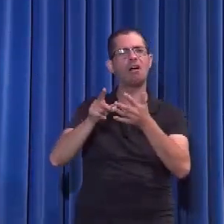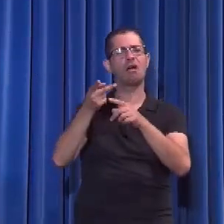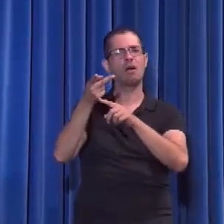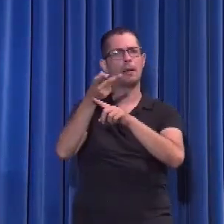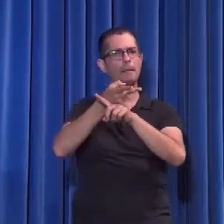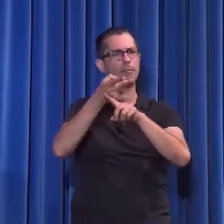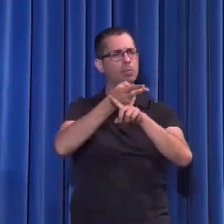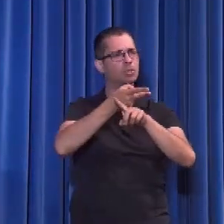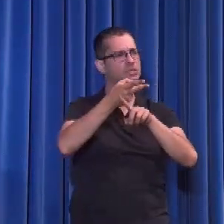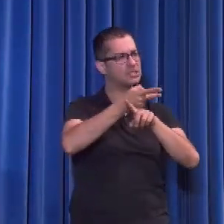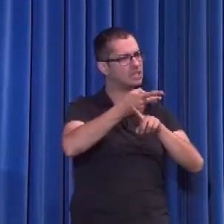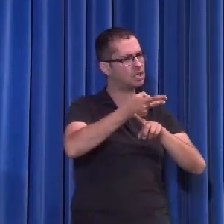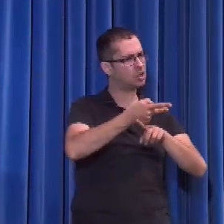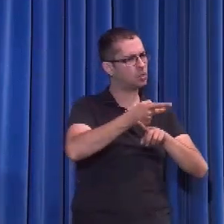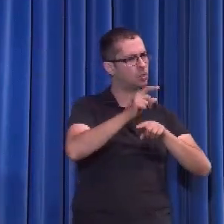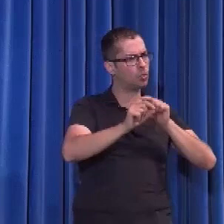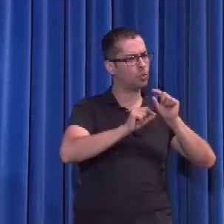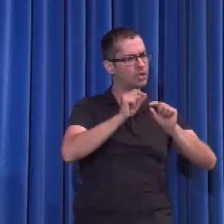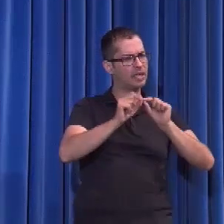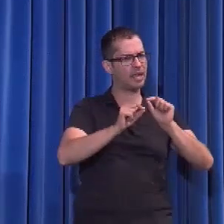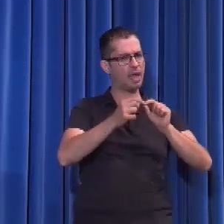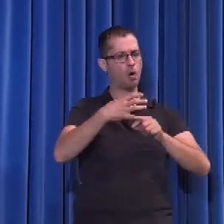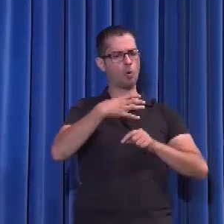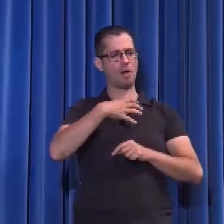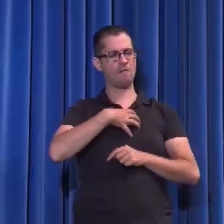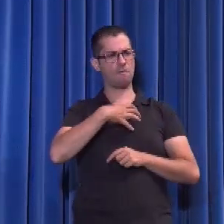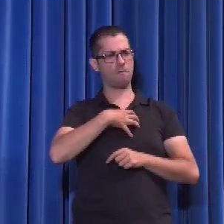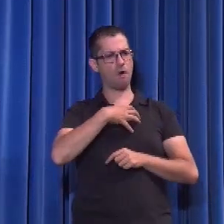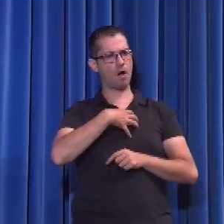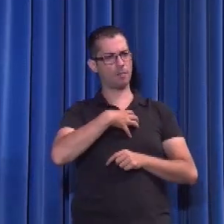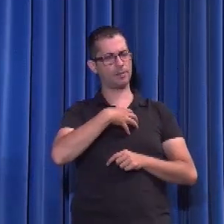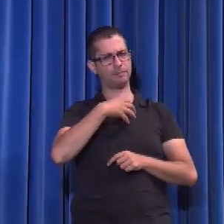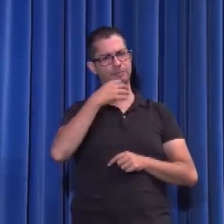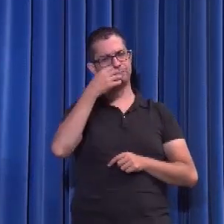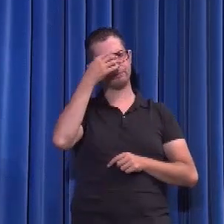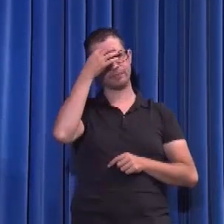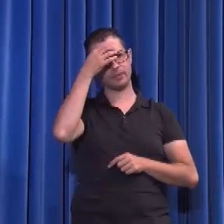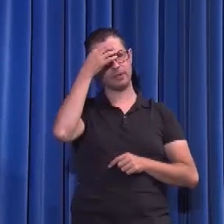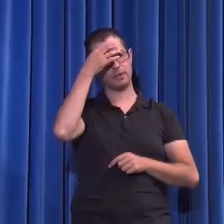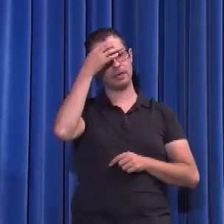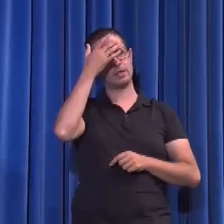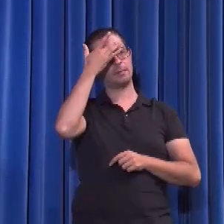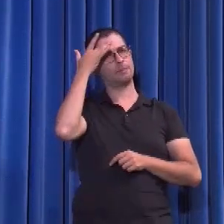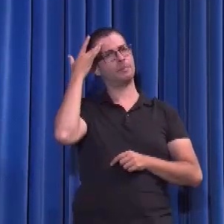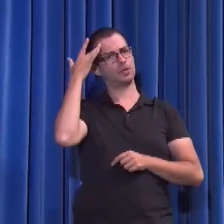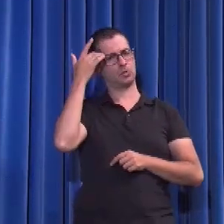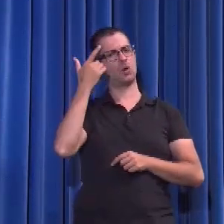buscando, de alguma maneira, alguma forma de andar